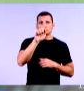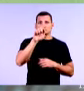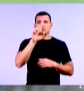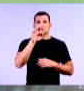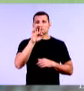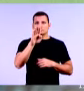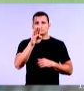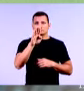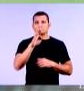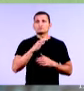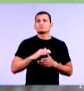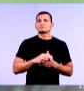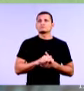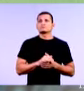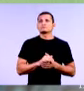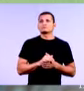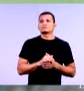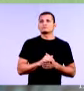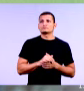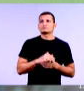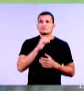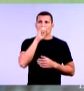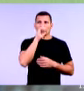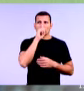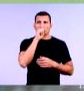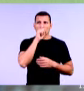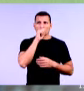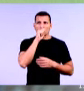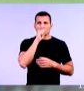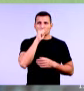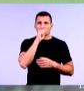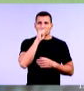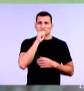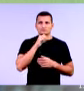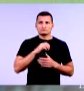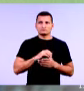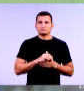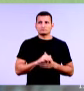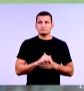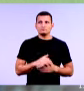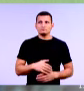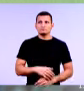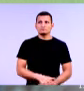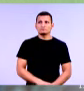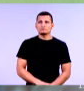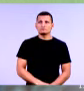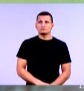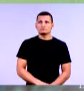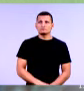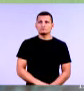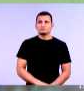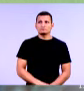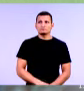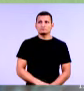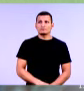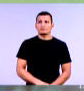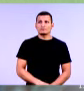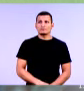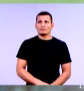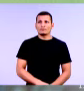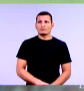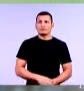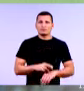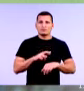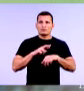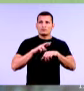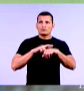é 60 megabits, e o laranja, que é Amapá, não é Roraima, né? Com 30 megabits por segundo.